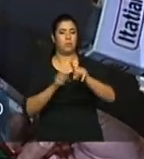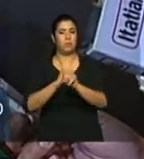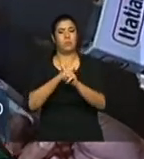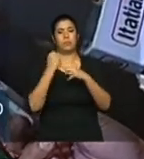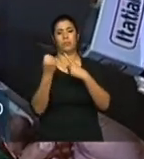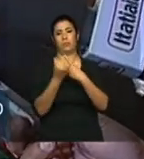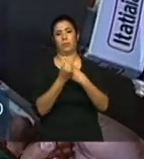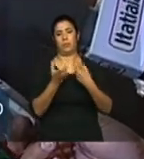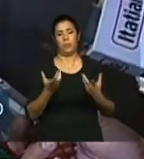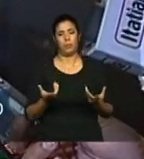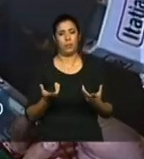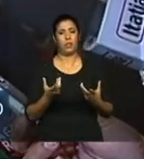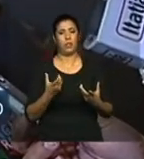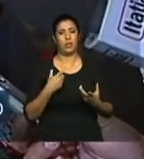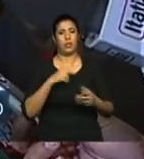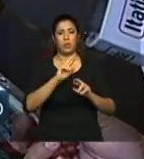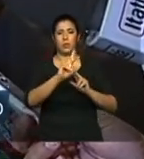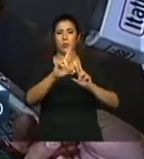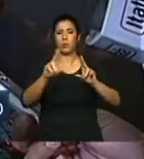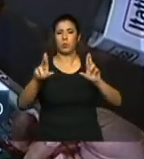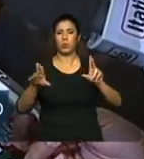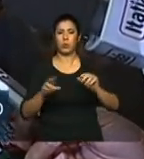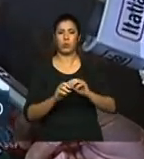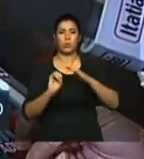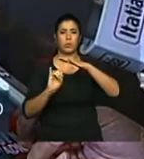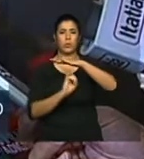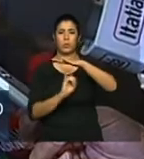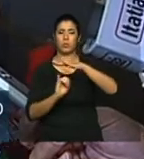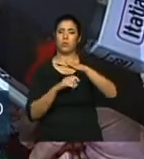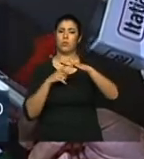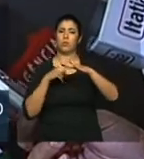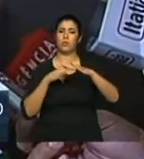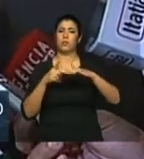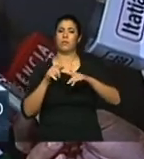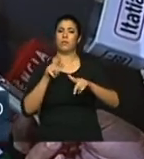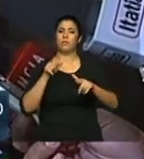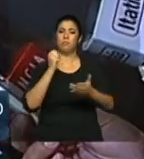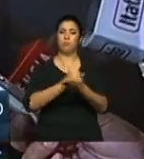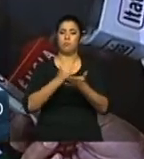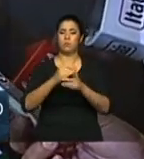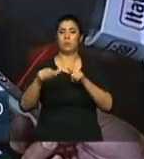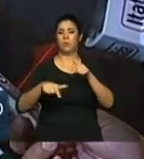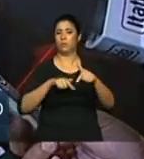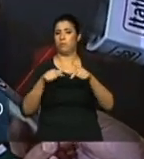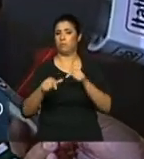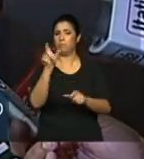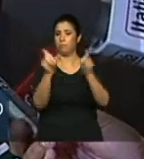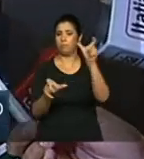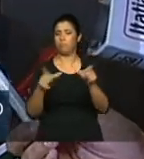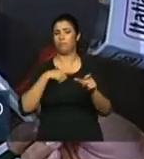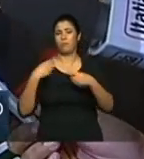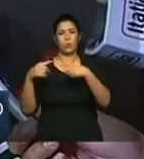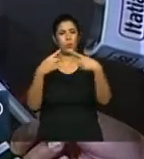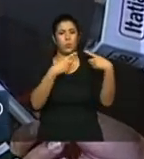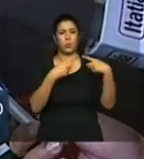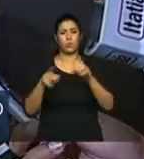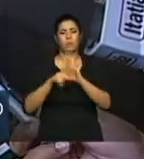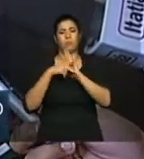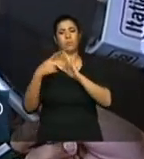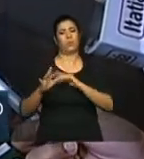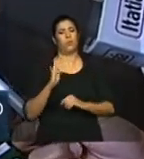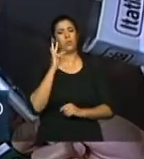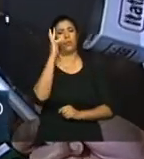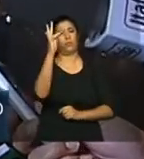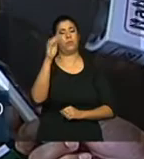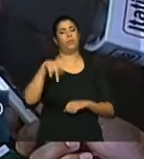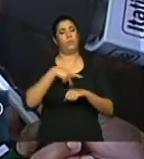sociais, as entidades representativas de empregadores e empregados. É um grande debate que diz respeito ao futuro